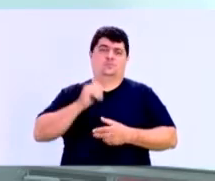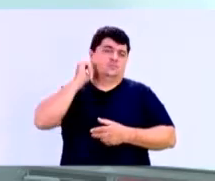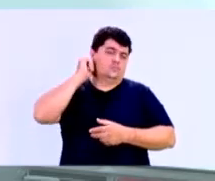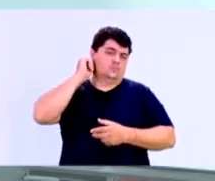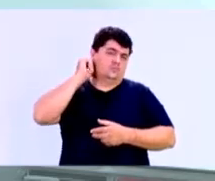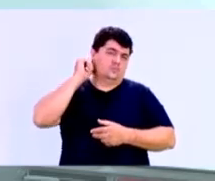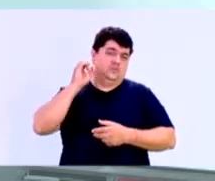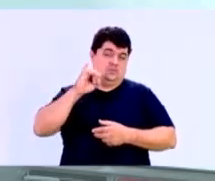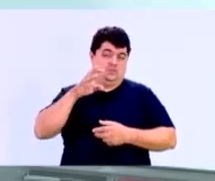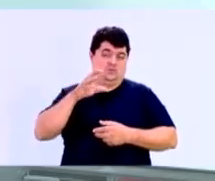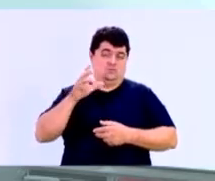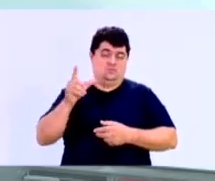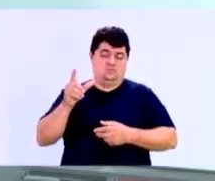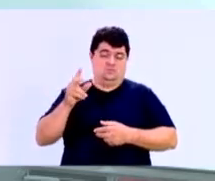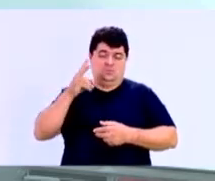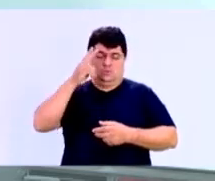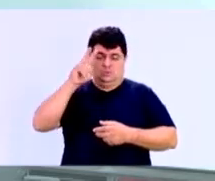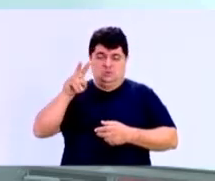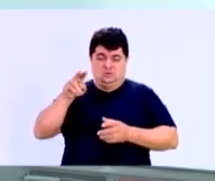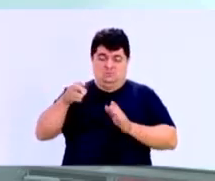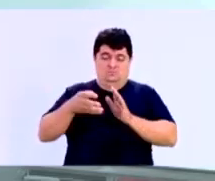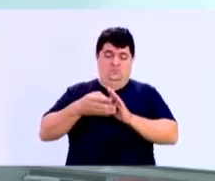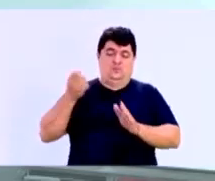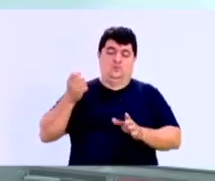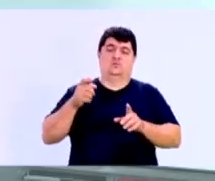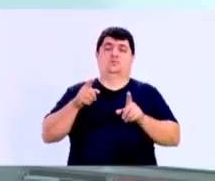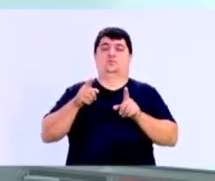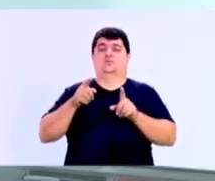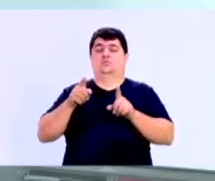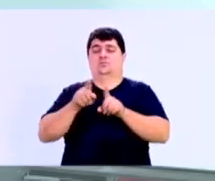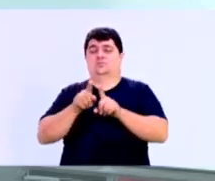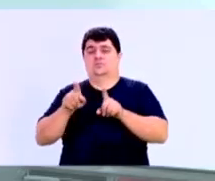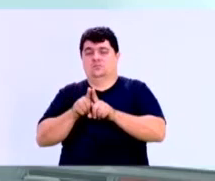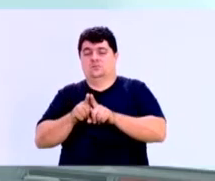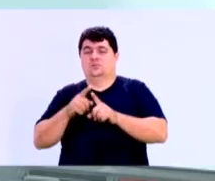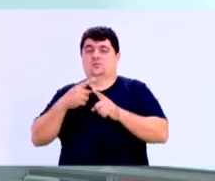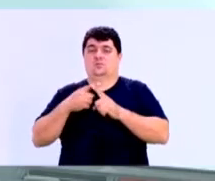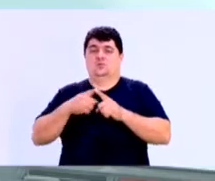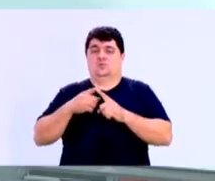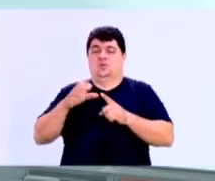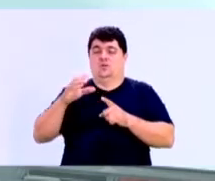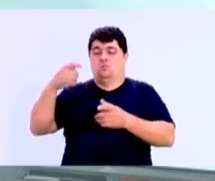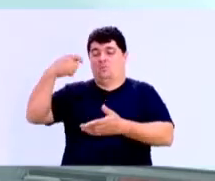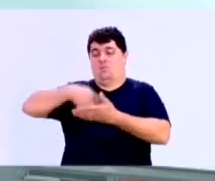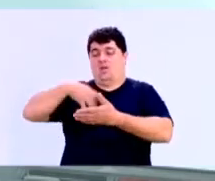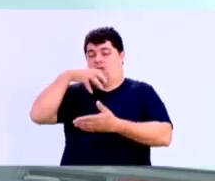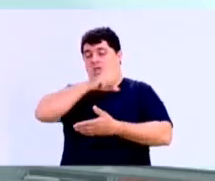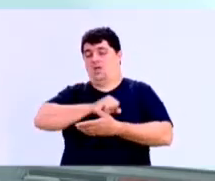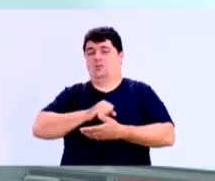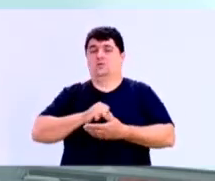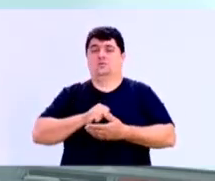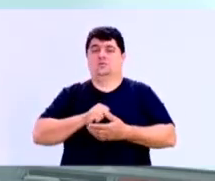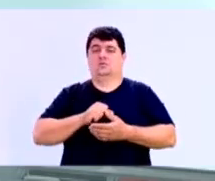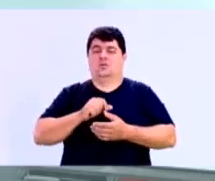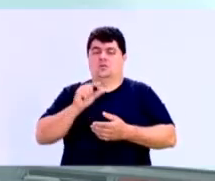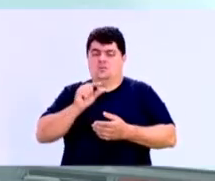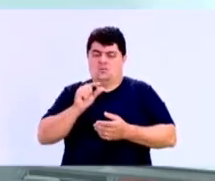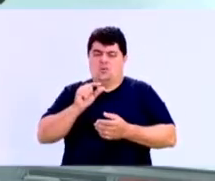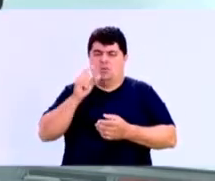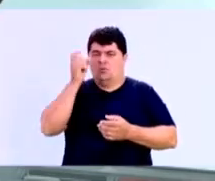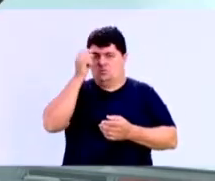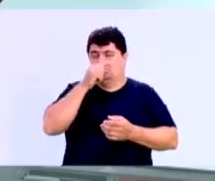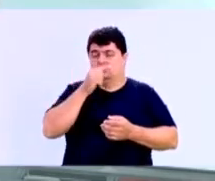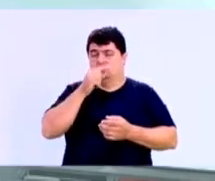2 dias os meus clientes, melhora também o meu ciclo operacional e, consequentemente, melhora o meu ciclo de caixa. Então, são coisas pequenas que a